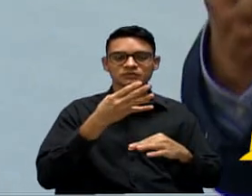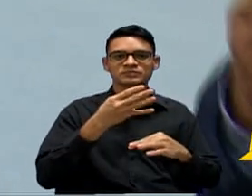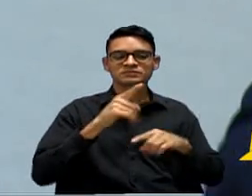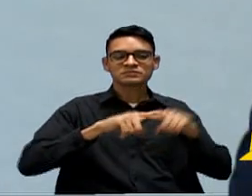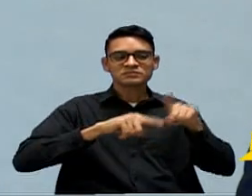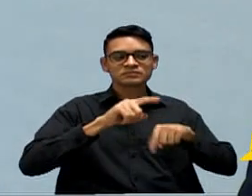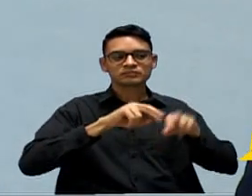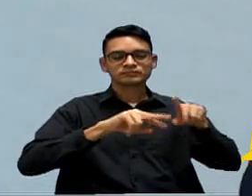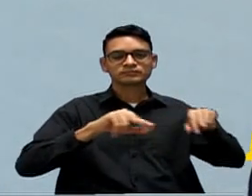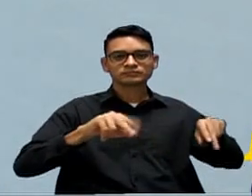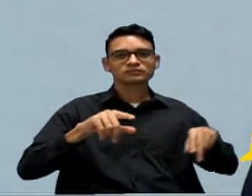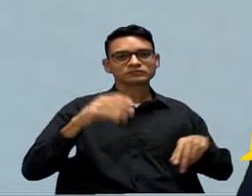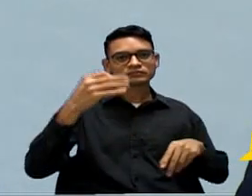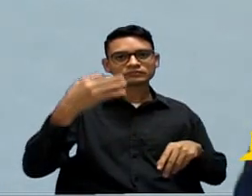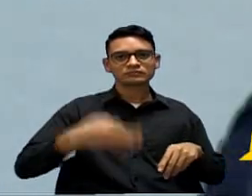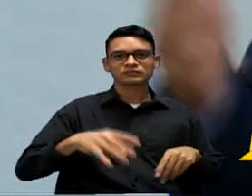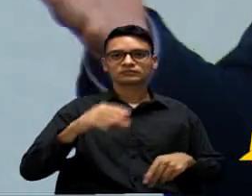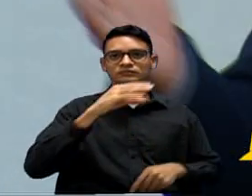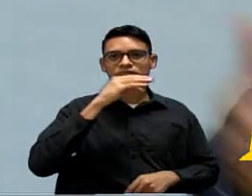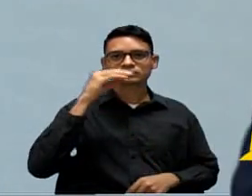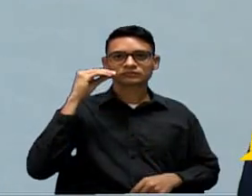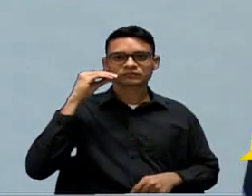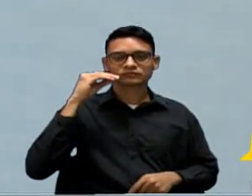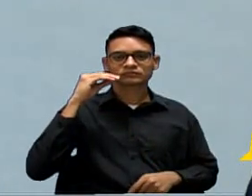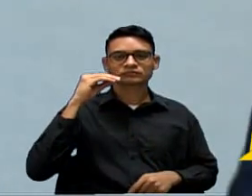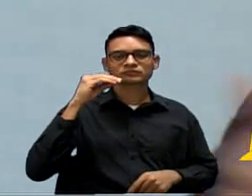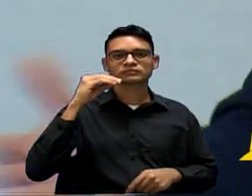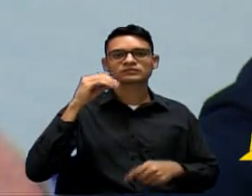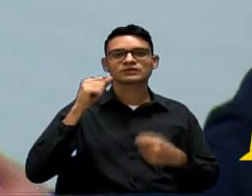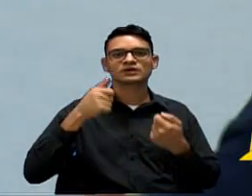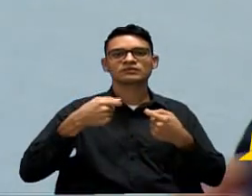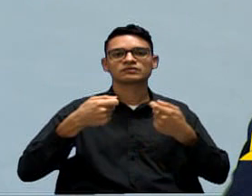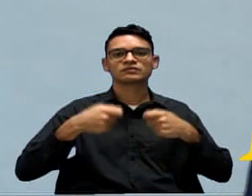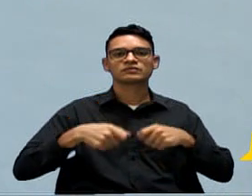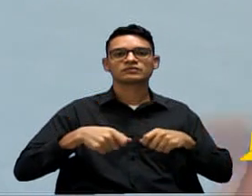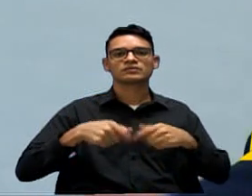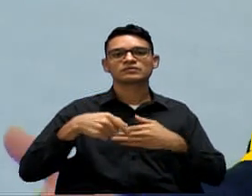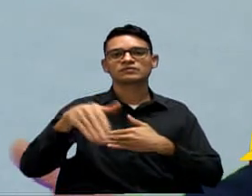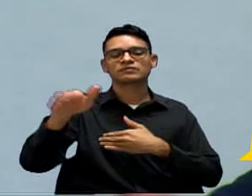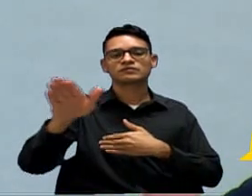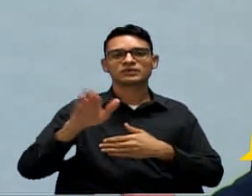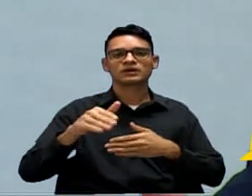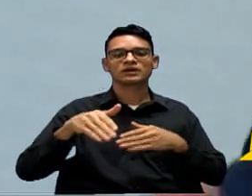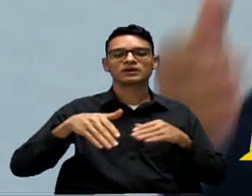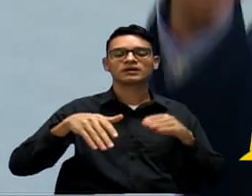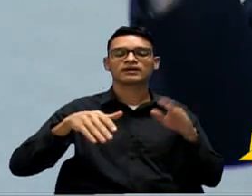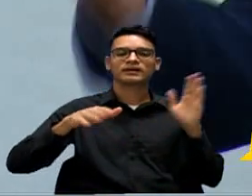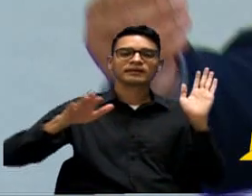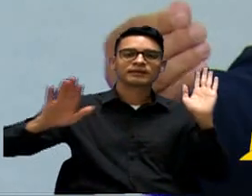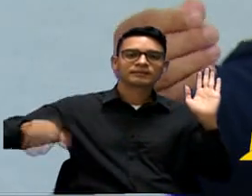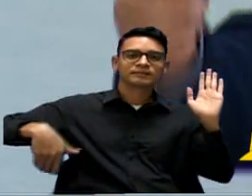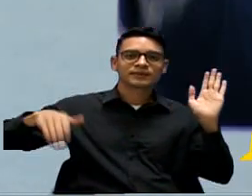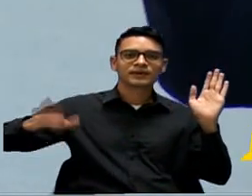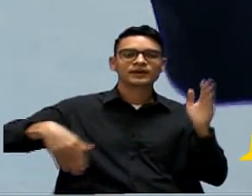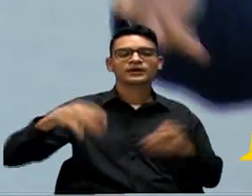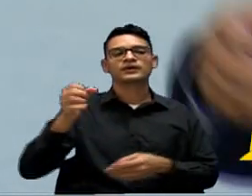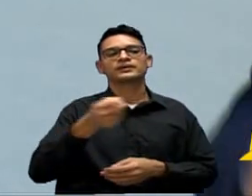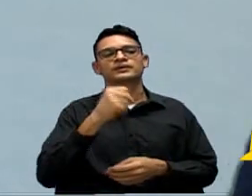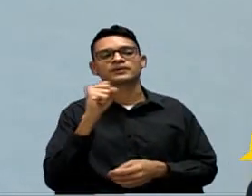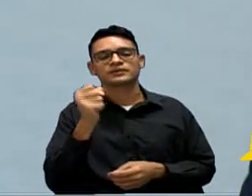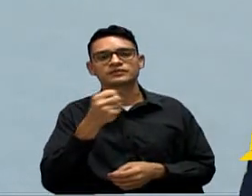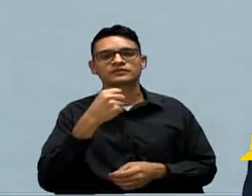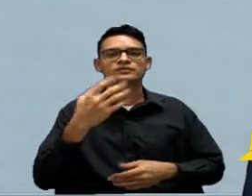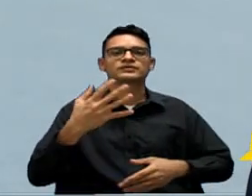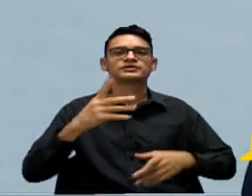que você, uma pessoa adulta, uma pessoa de família, não vai ir numa praia, tomar cerveja e votar na internet. Isso não tem lógica. E se acontecer isso, o